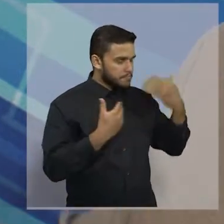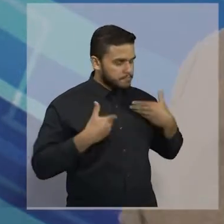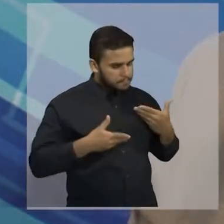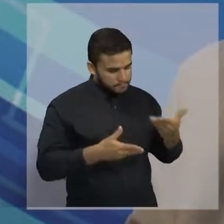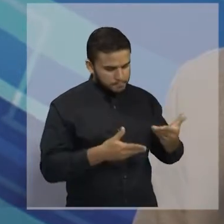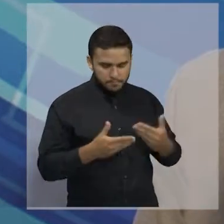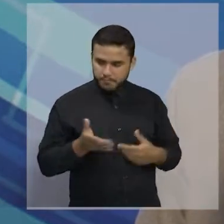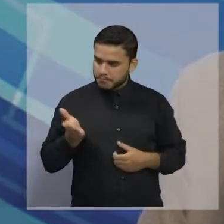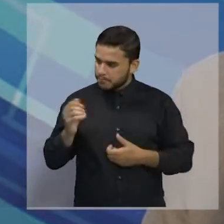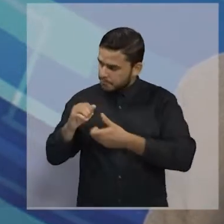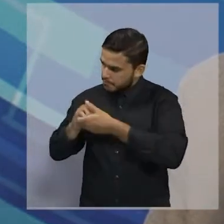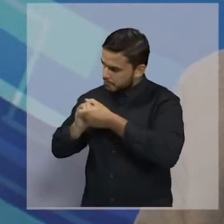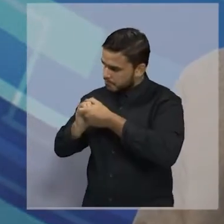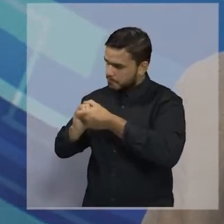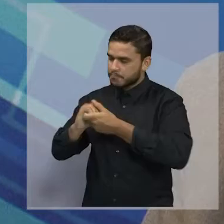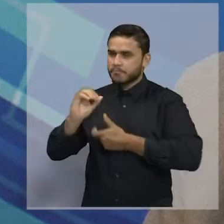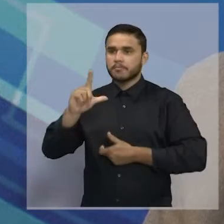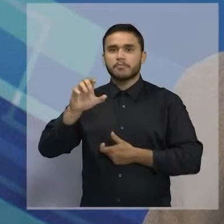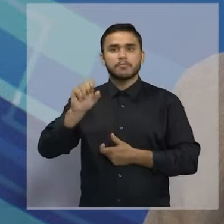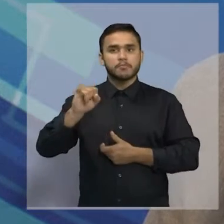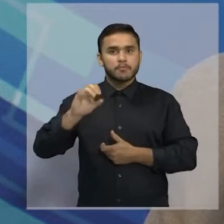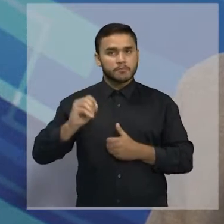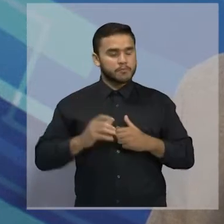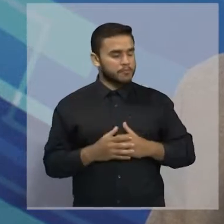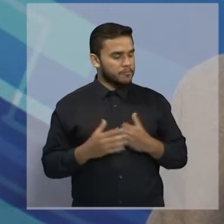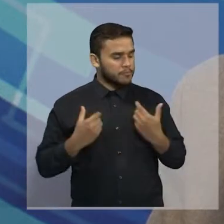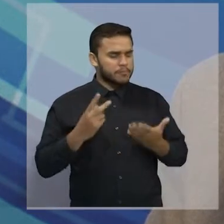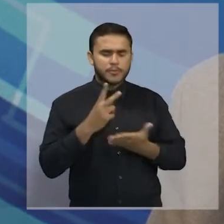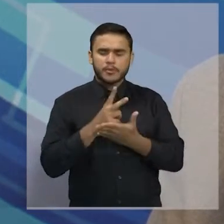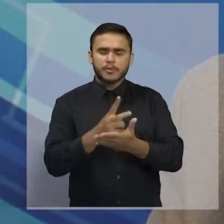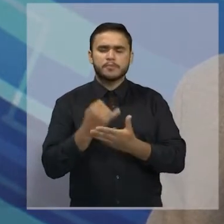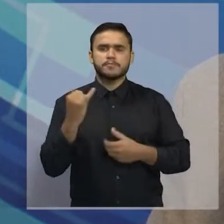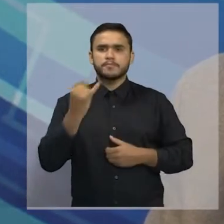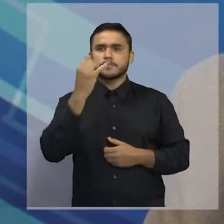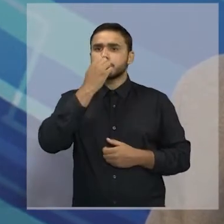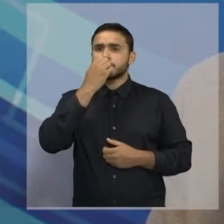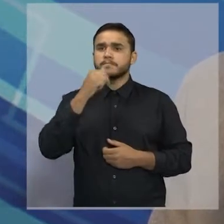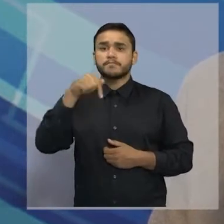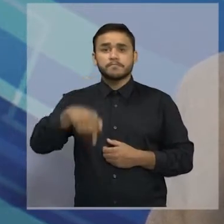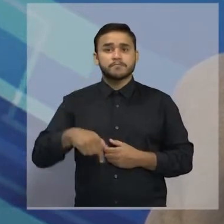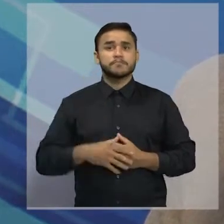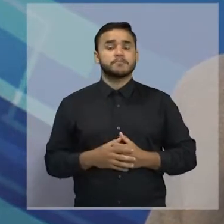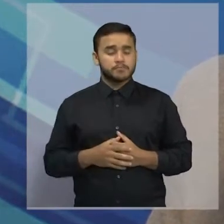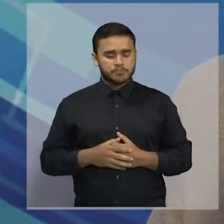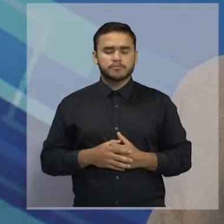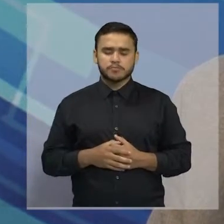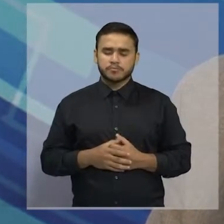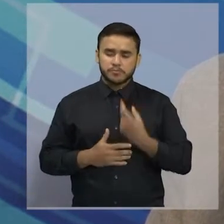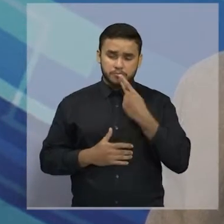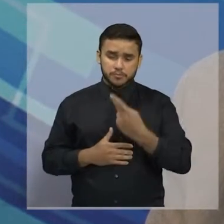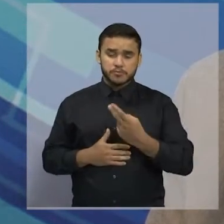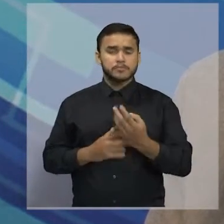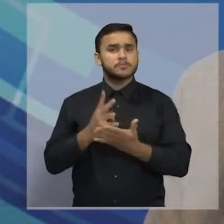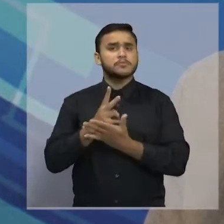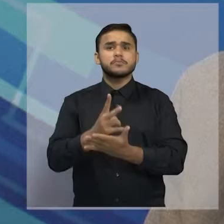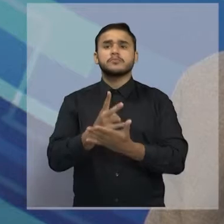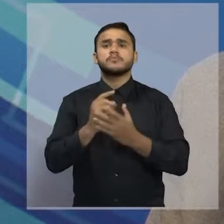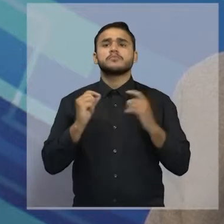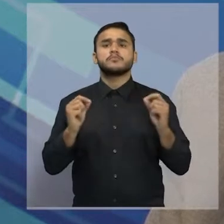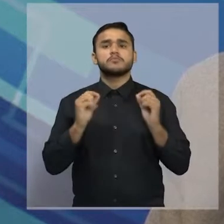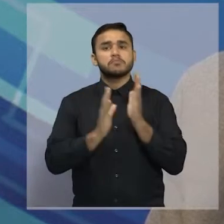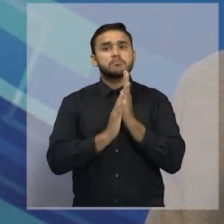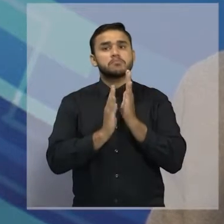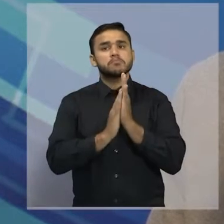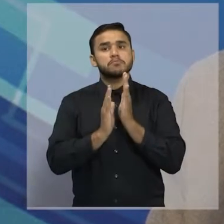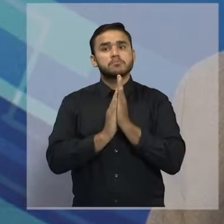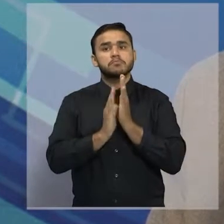Clésio, parabenizá-lo também pela participação sempre muito importante no seu programa. E também dando aí os parabéns